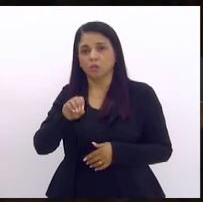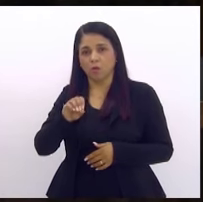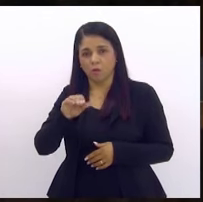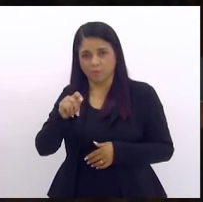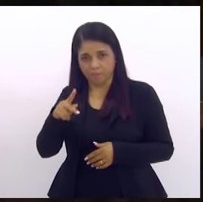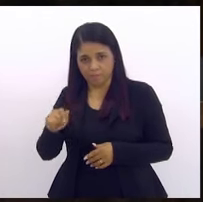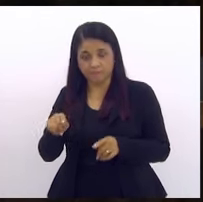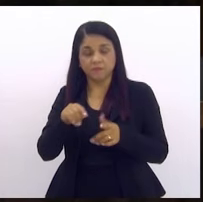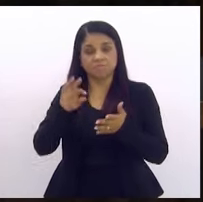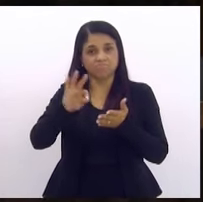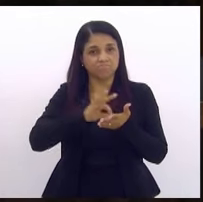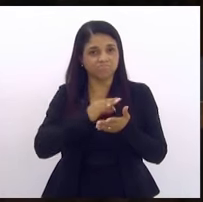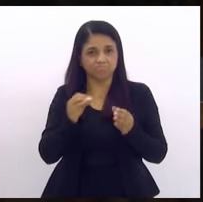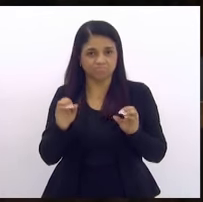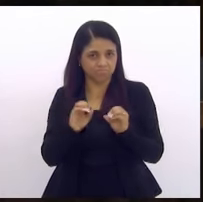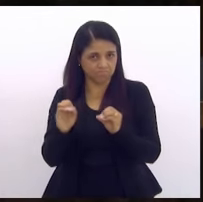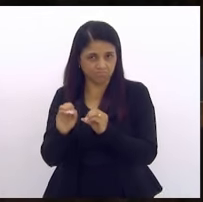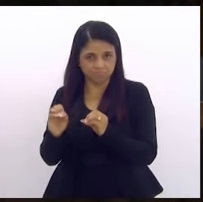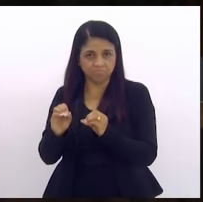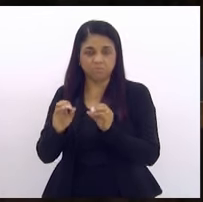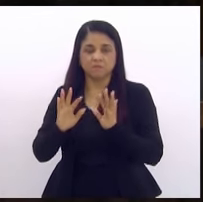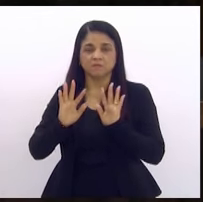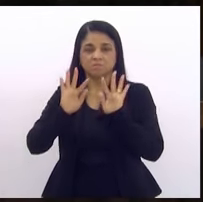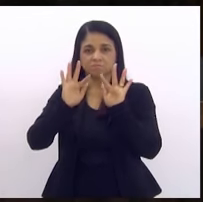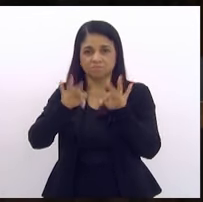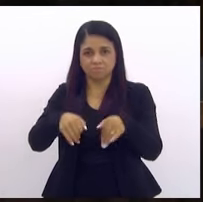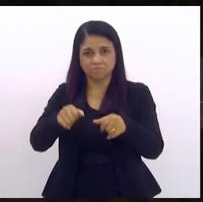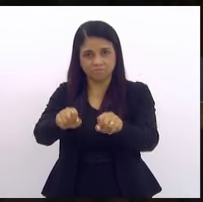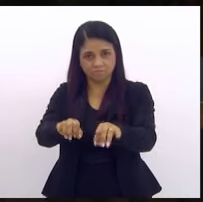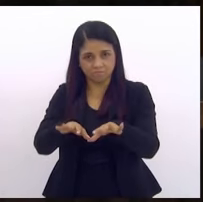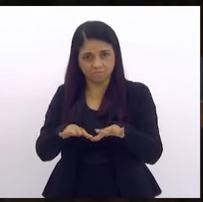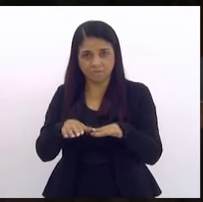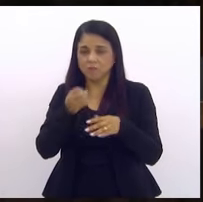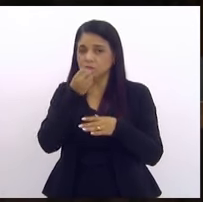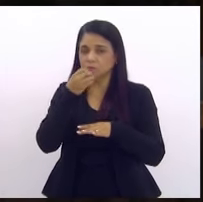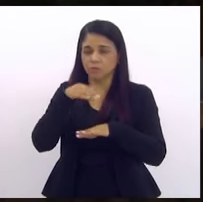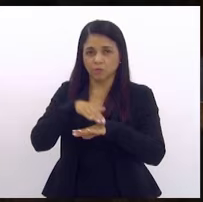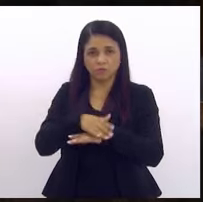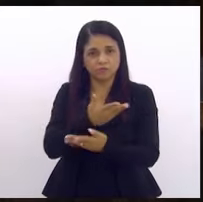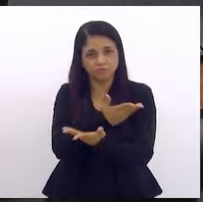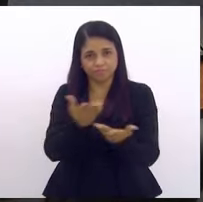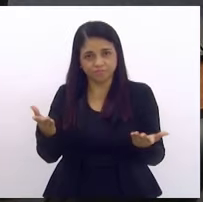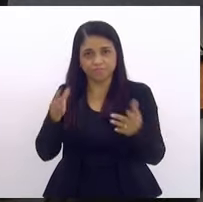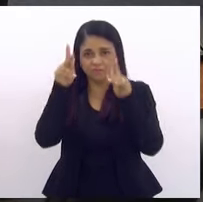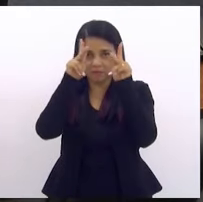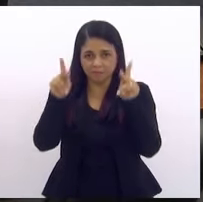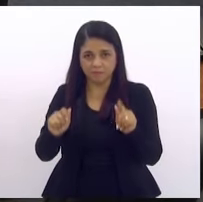inscrito, a presidência encerra a presente sessão. Uma boa noite para todos, fiquem na paz.